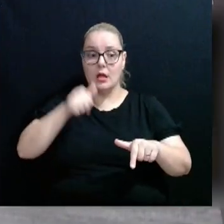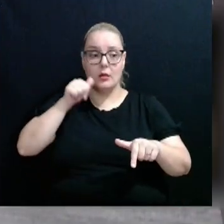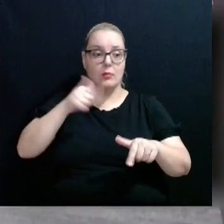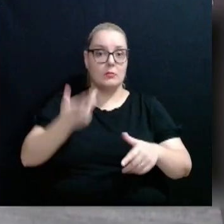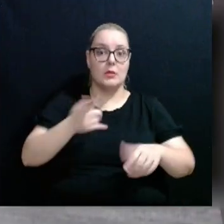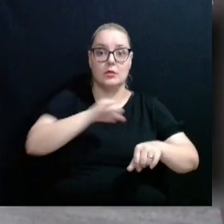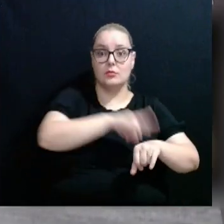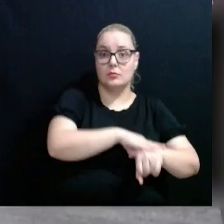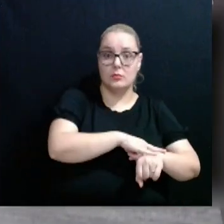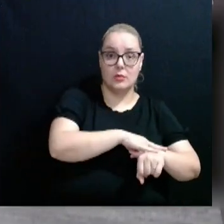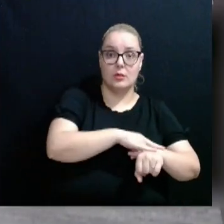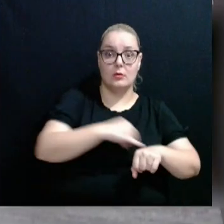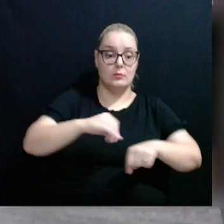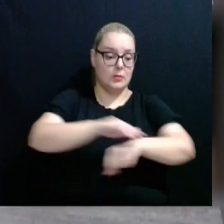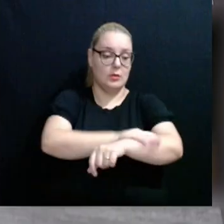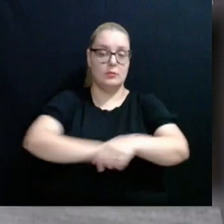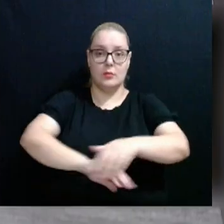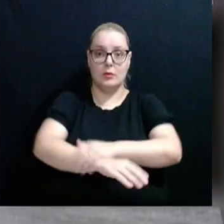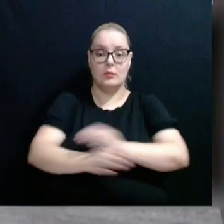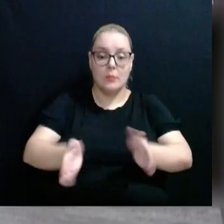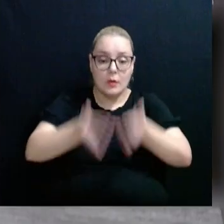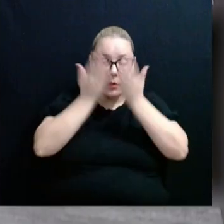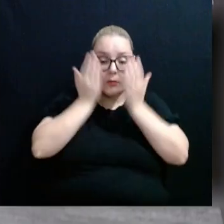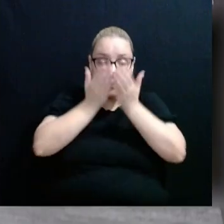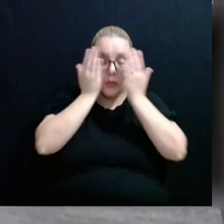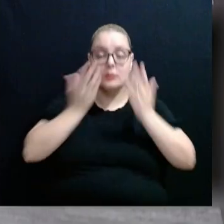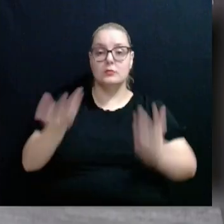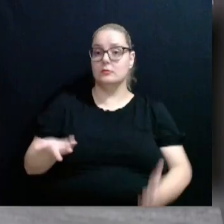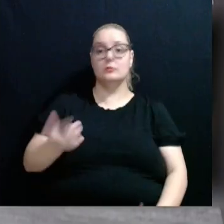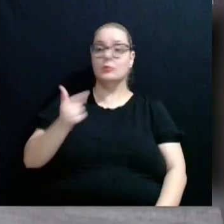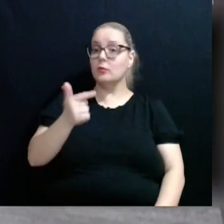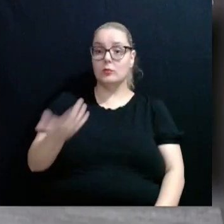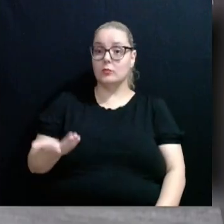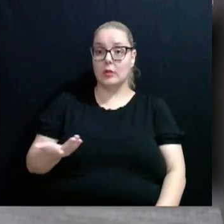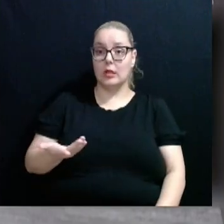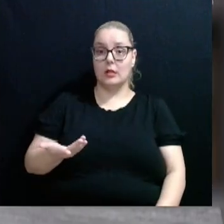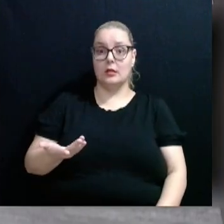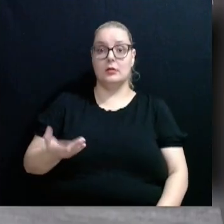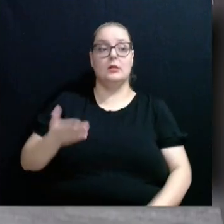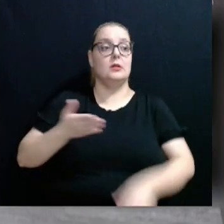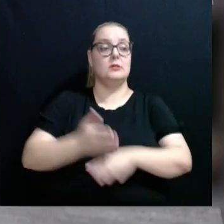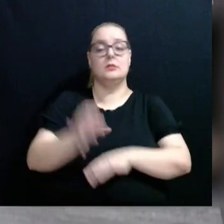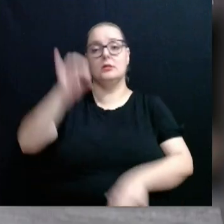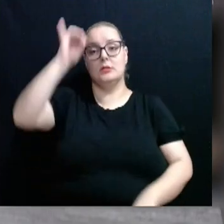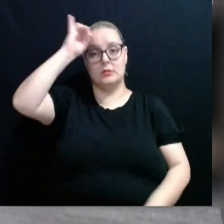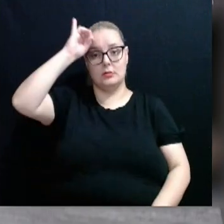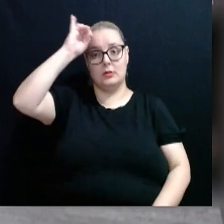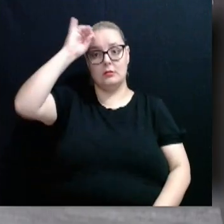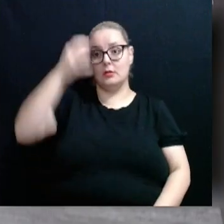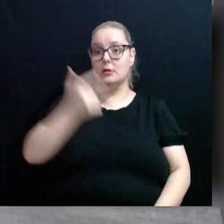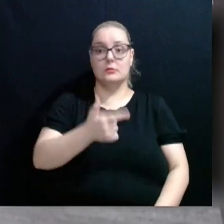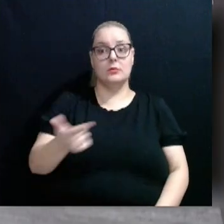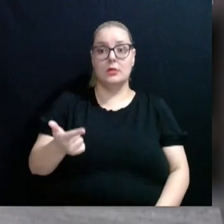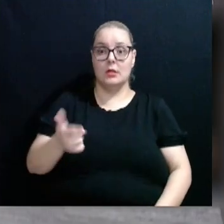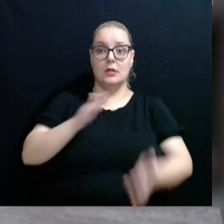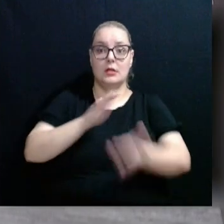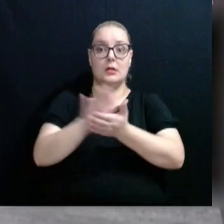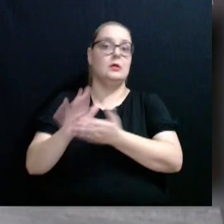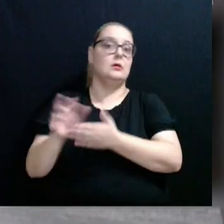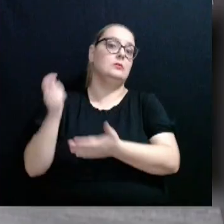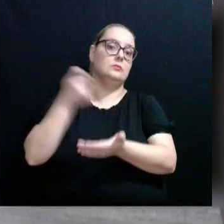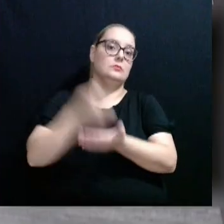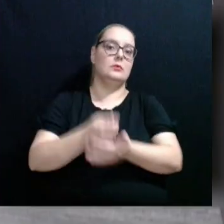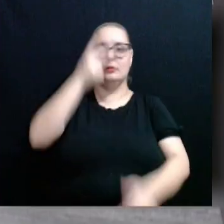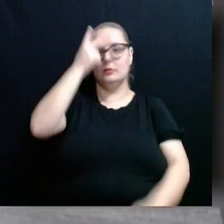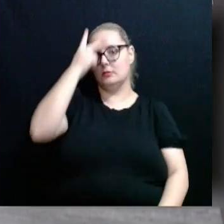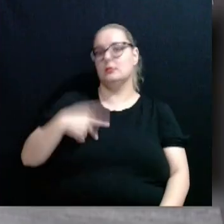solar, jogar uma água no rosto, ter acesso ao Wi-Fi. Então existem muitos custos que hoje eles precisam cobrir, que não são somente da